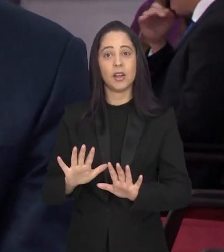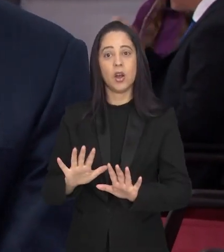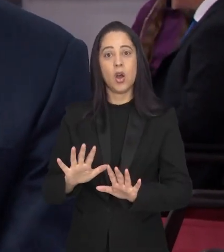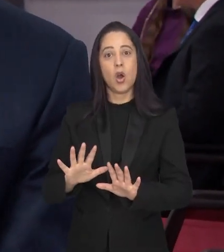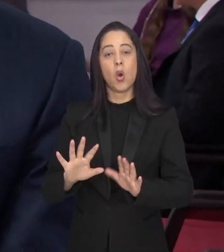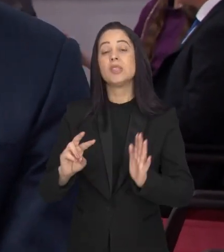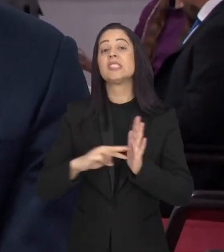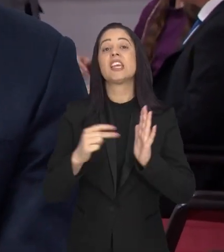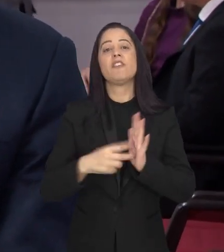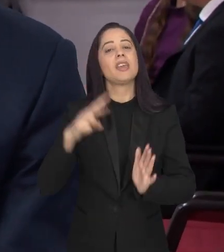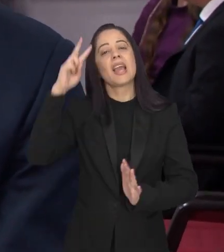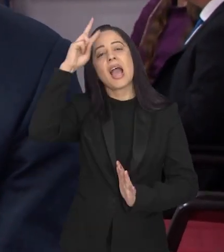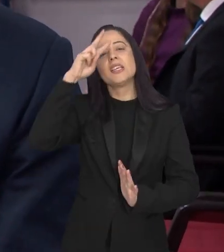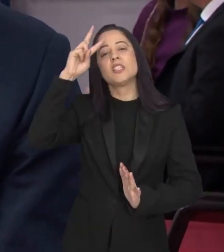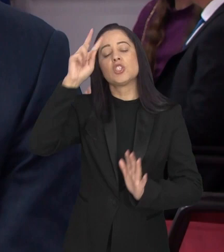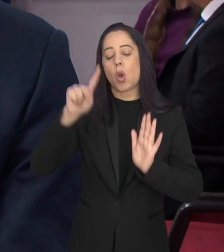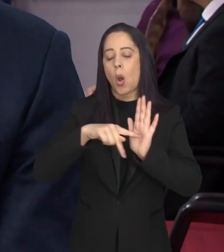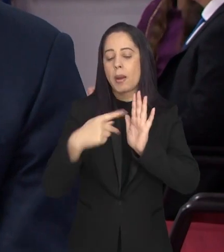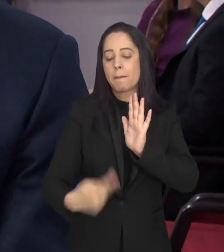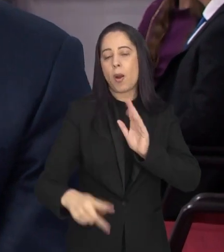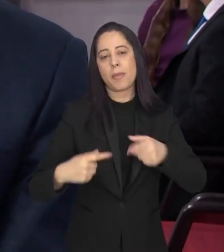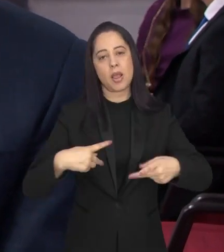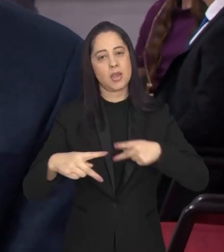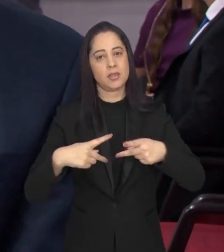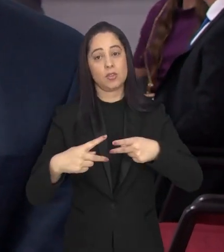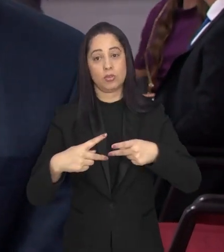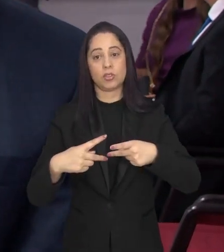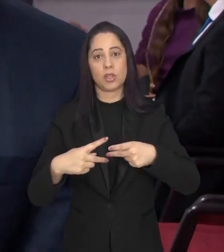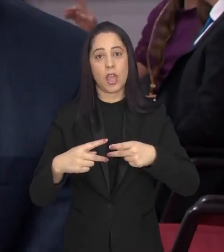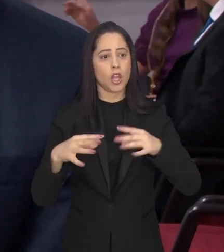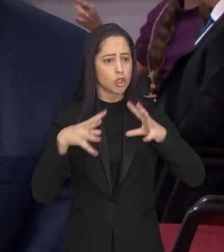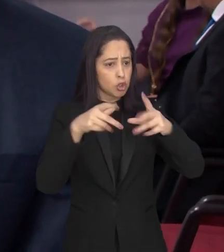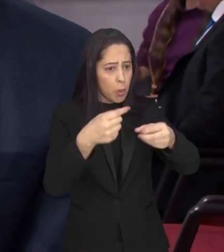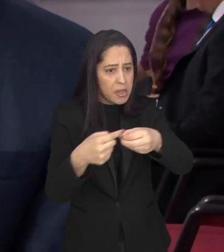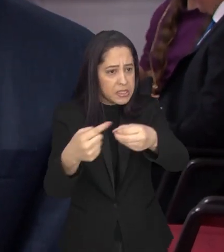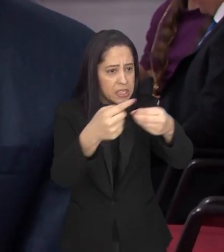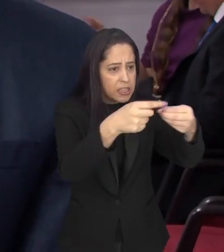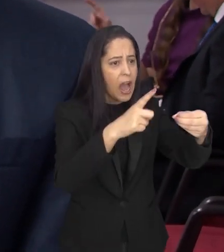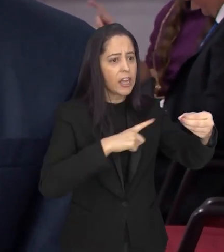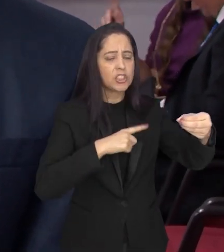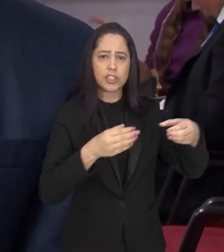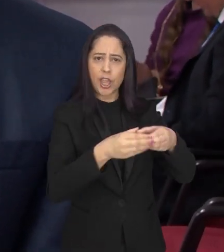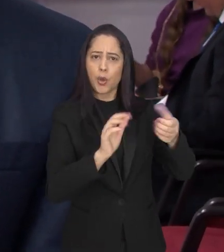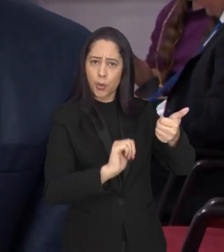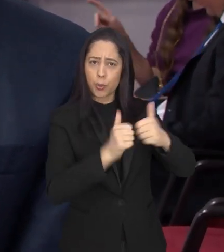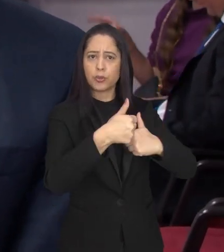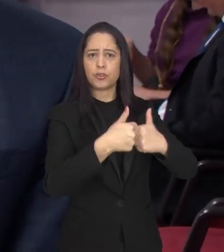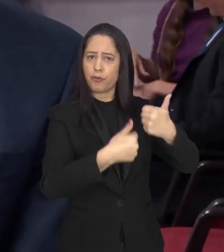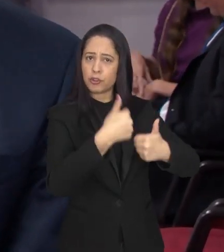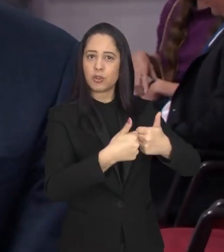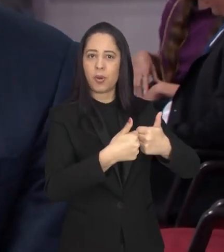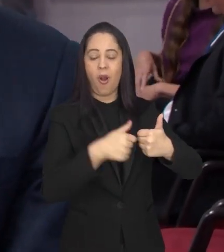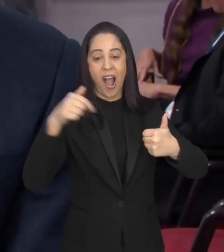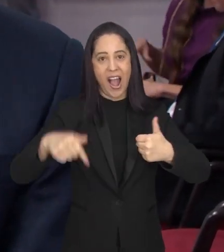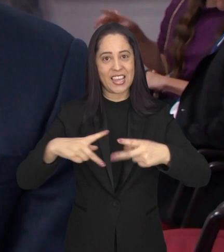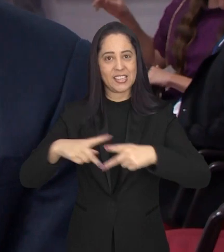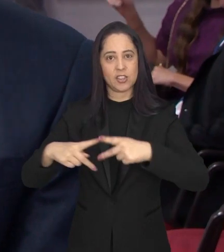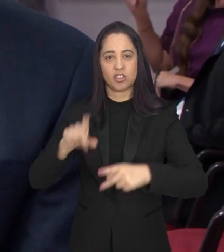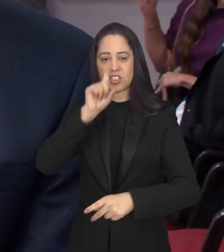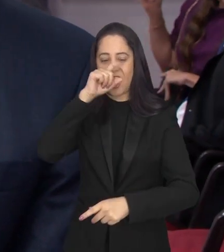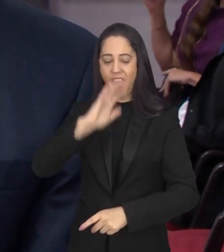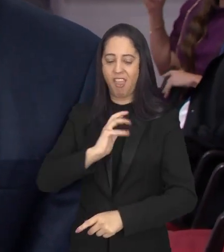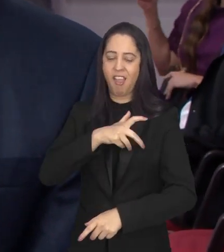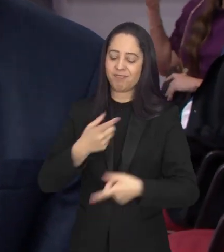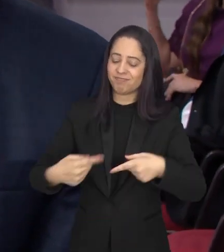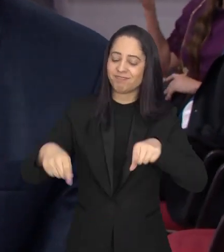nossa cidade, do nosso torcedor, e faz parte da história da nossa cidade. Então, toda cidade tem um time, né, realmente, que se